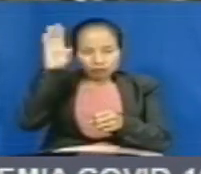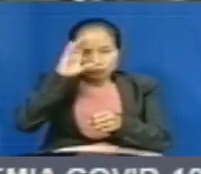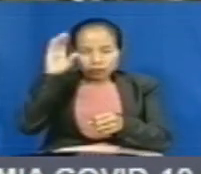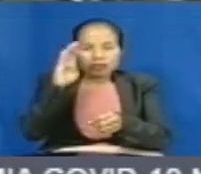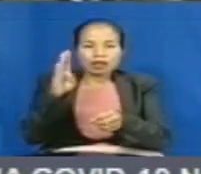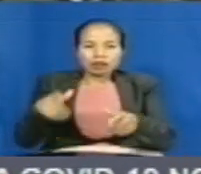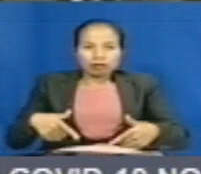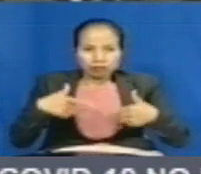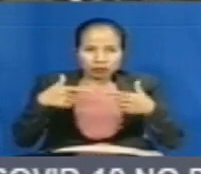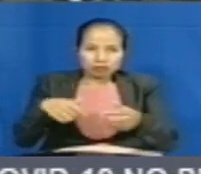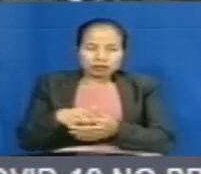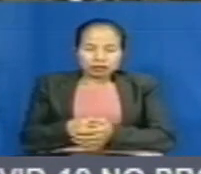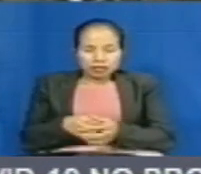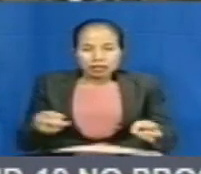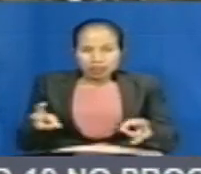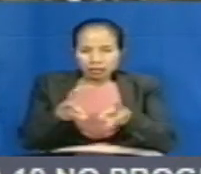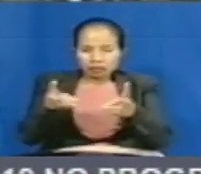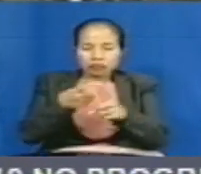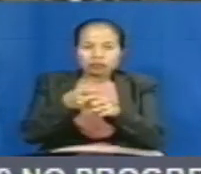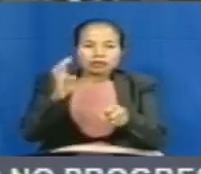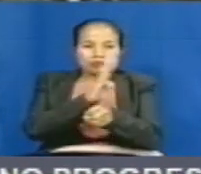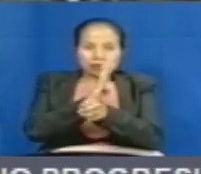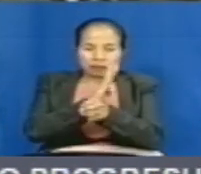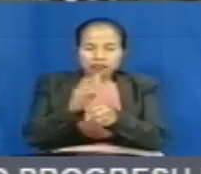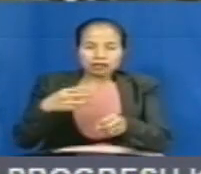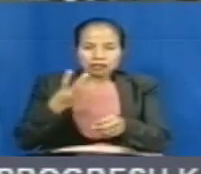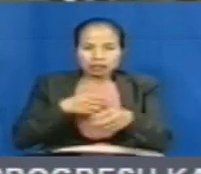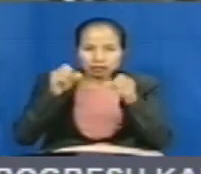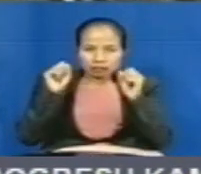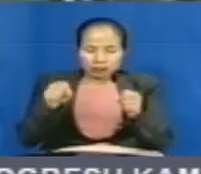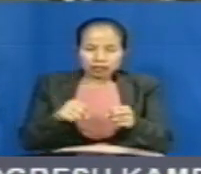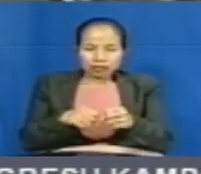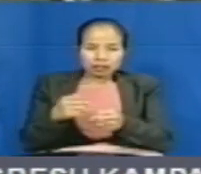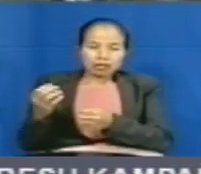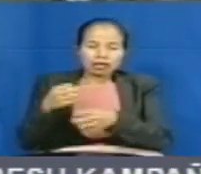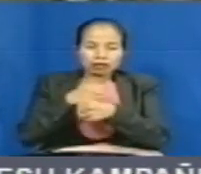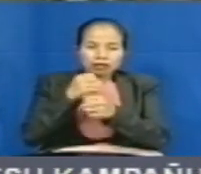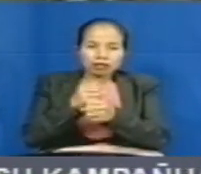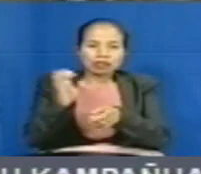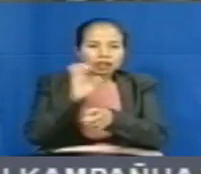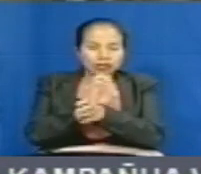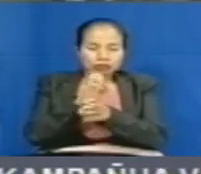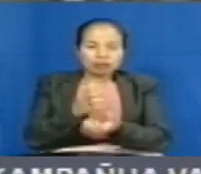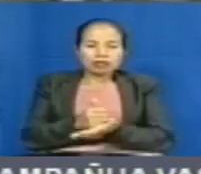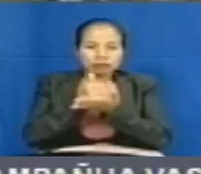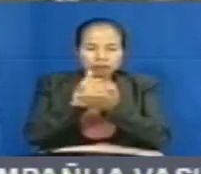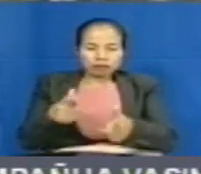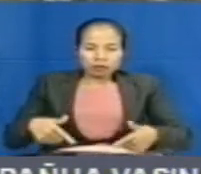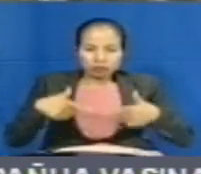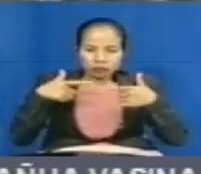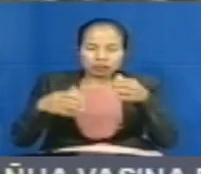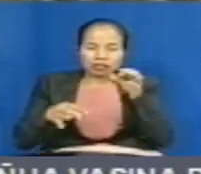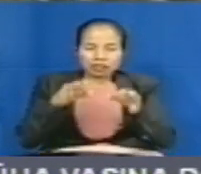Então, dalam ali usi negócio, atu ita bele ia ekonomi rasik, atu suporte pa morris. Kalau